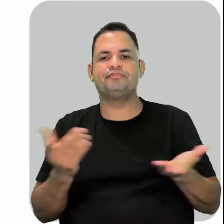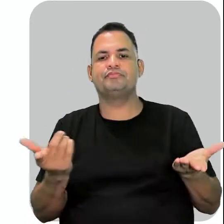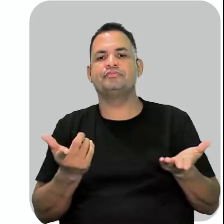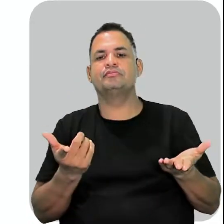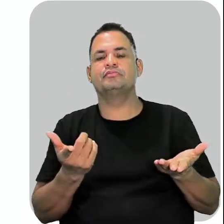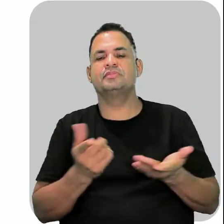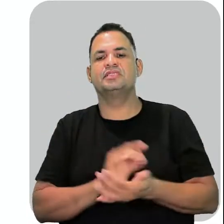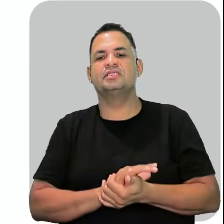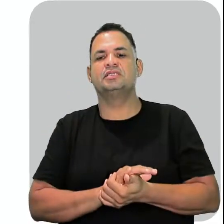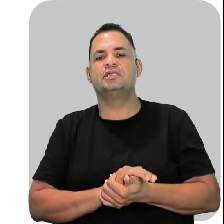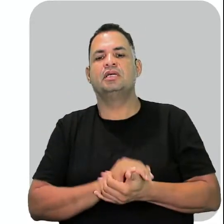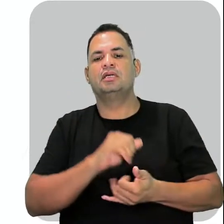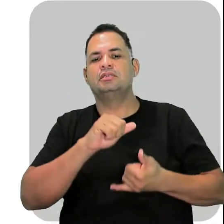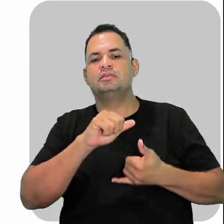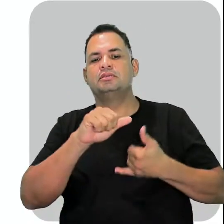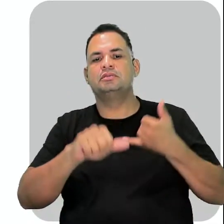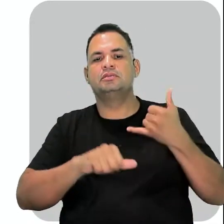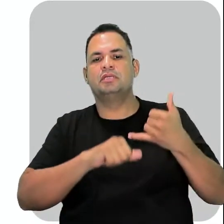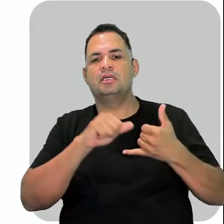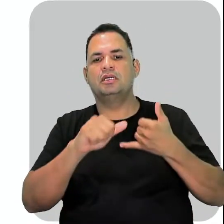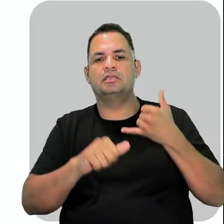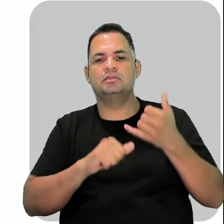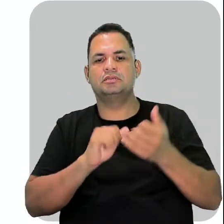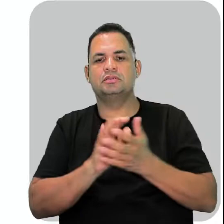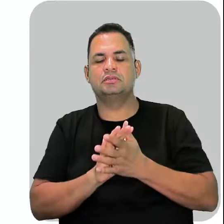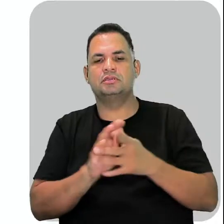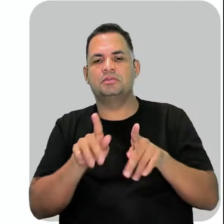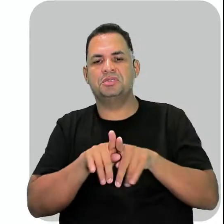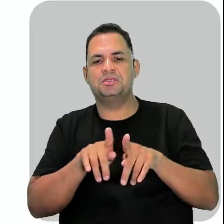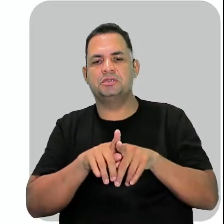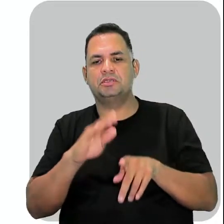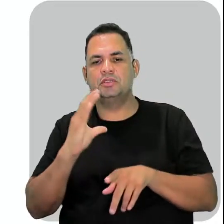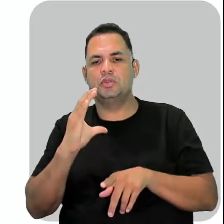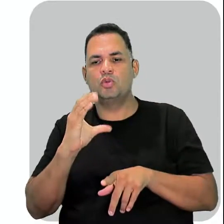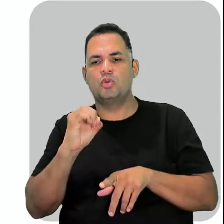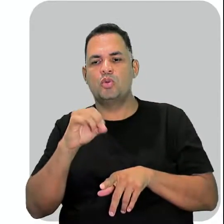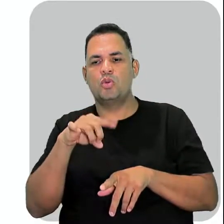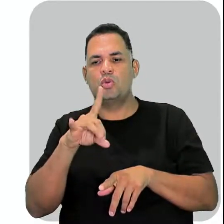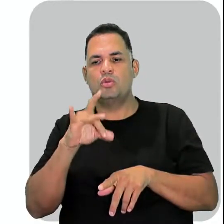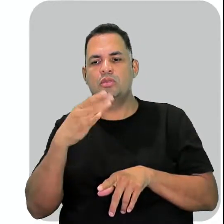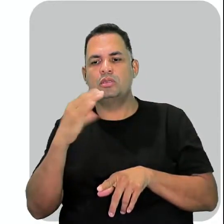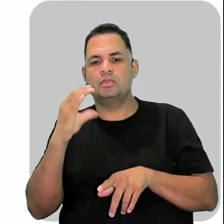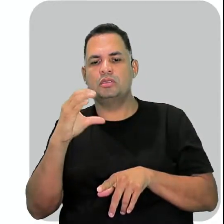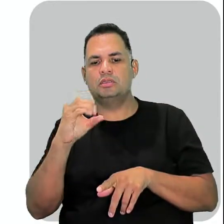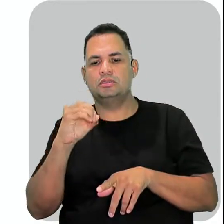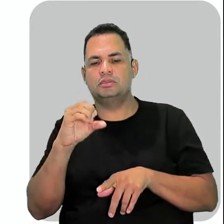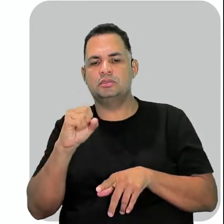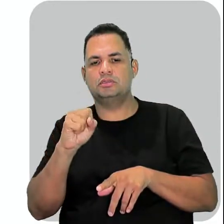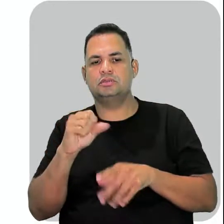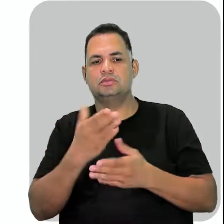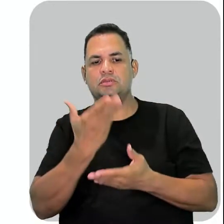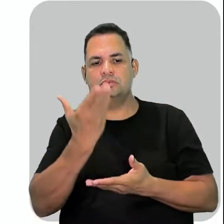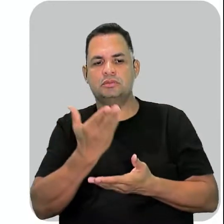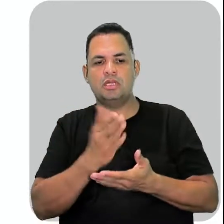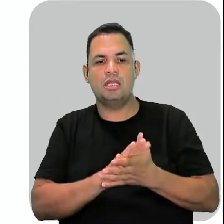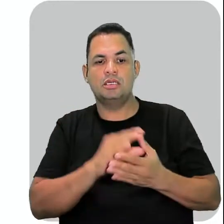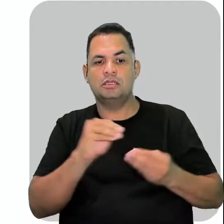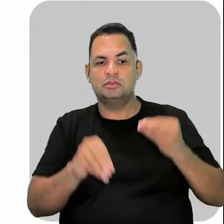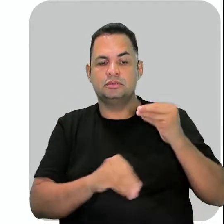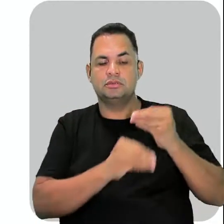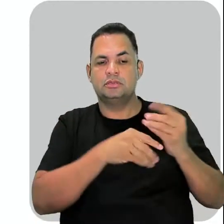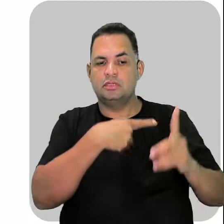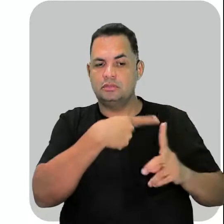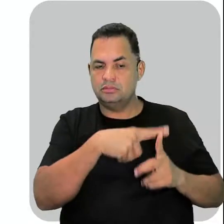a reação de condensação. Na reação de adição, o que